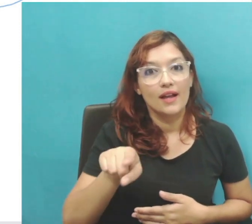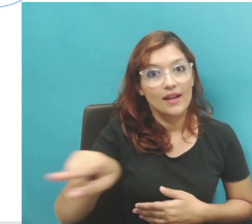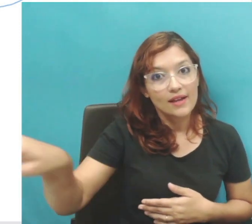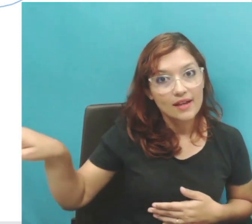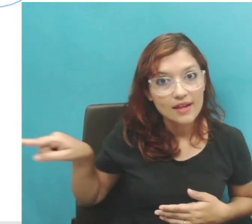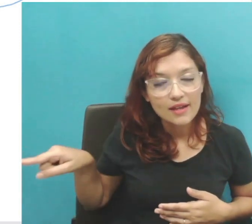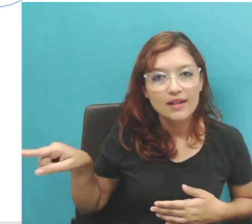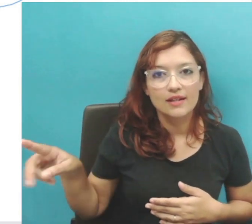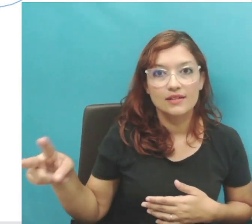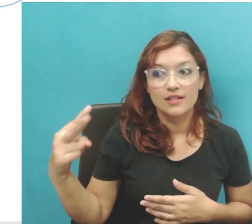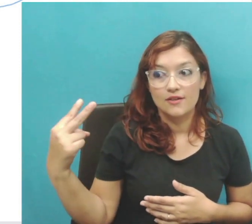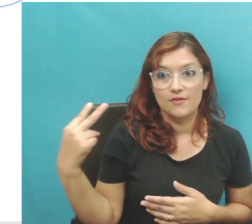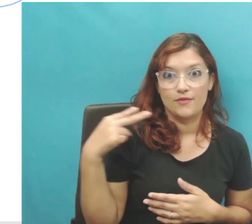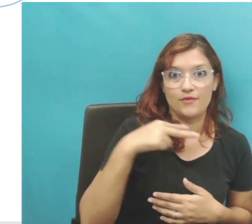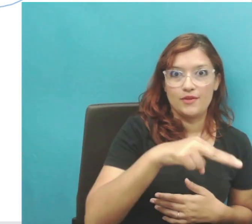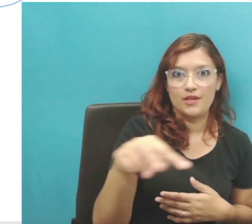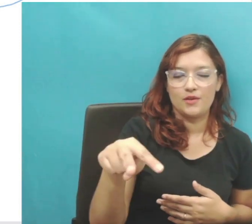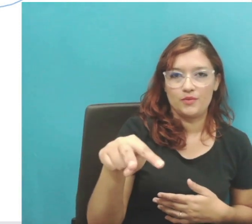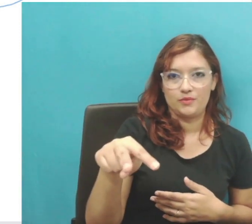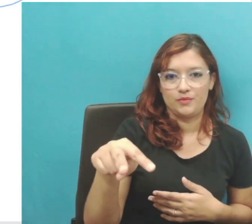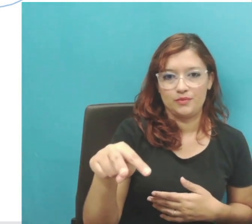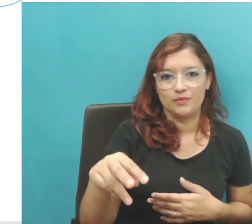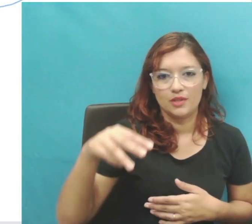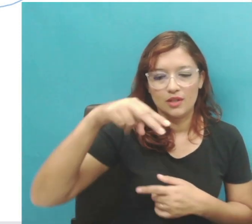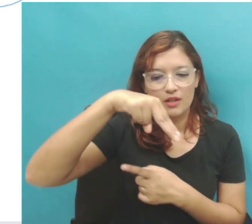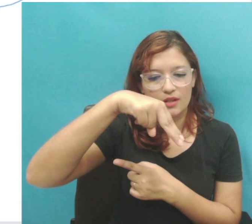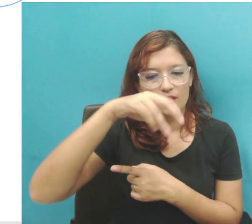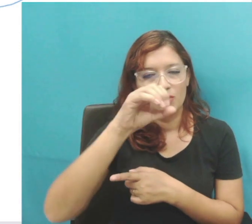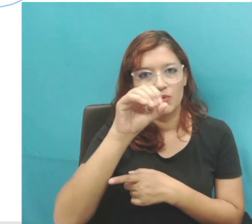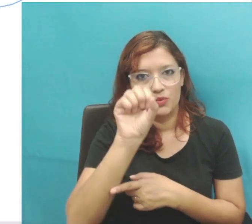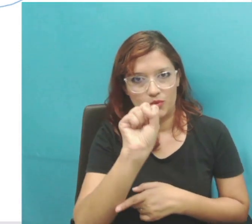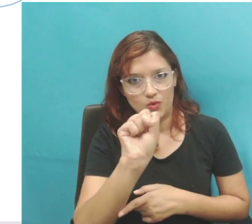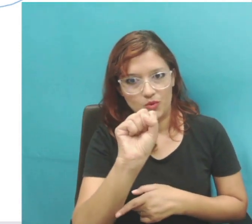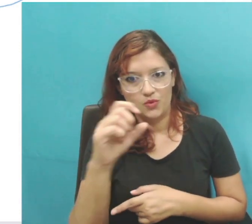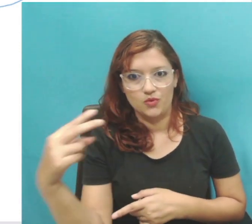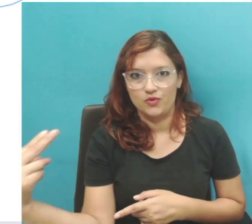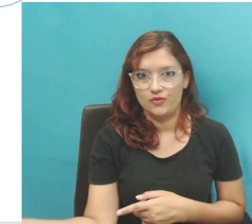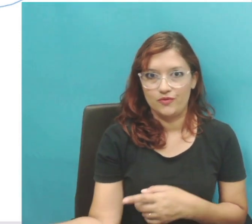Eu vou usar, é mais usado falar, eles viram a gente.